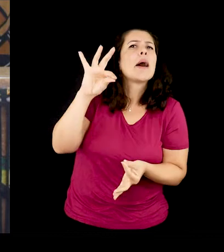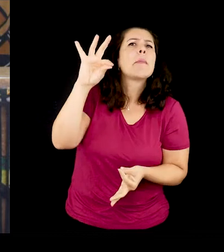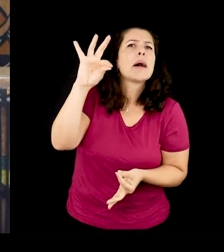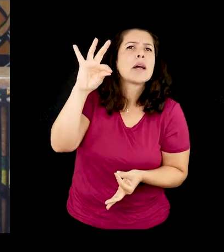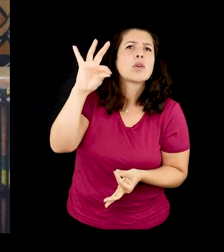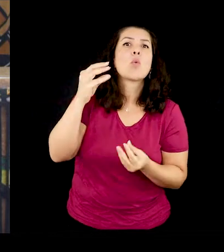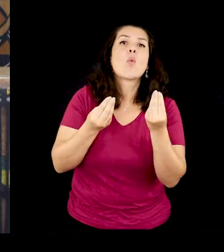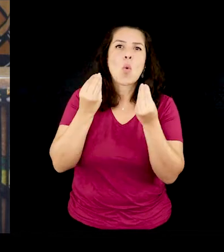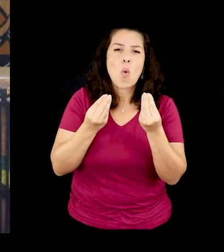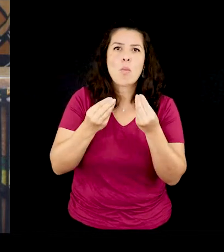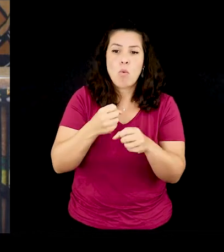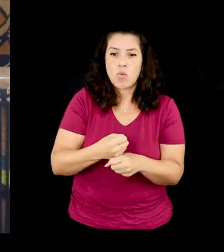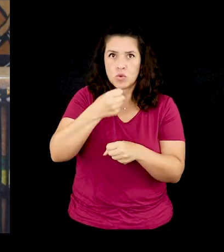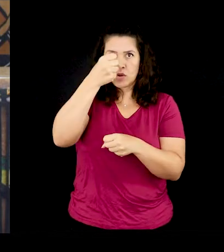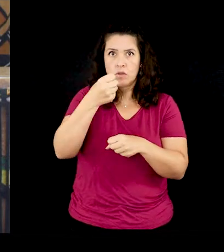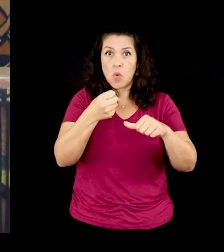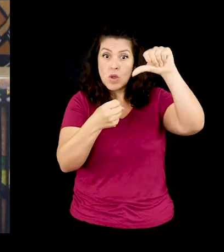do centro do guarda-chuva